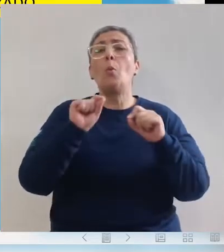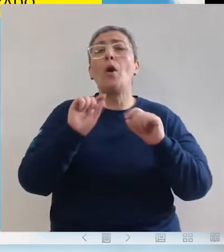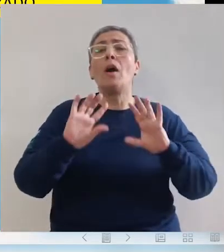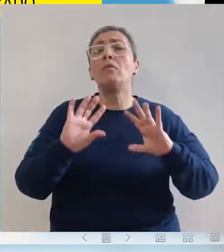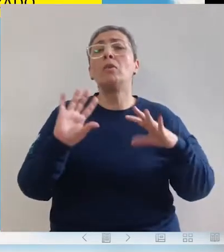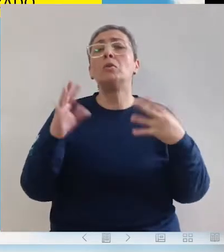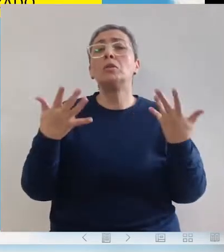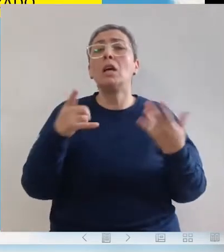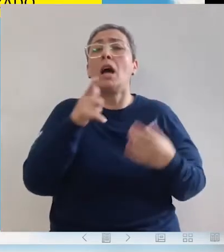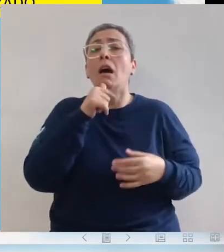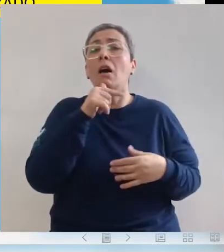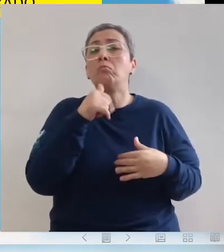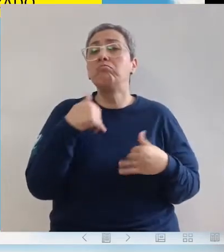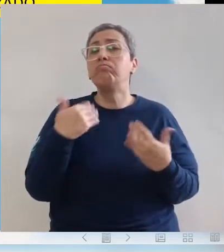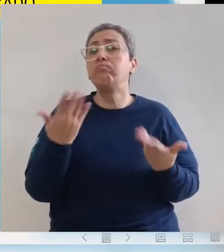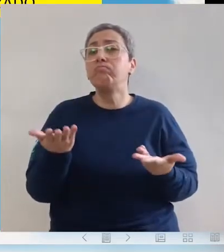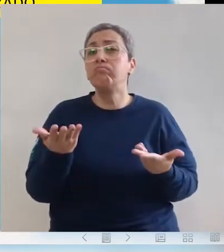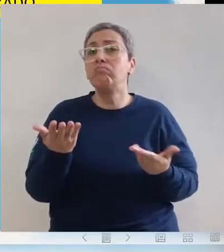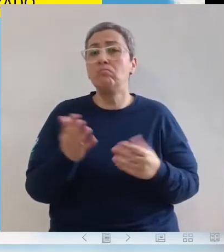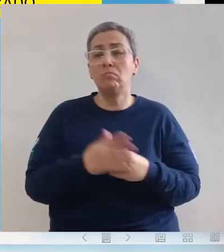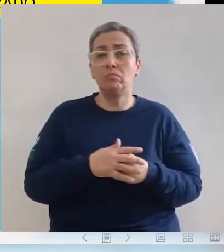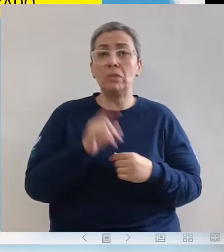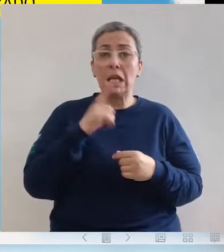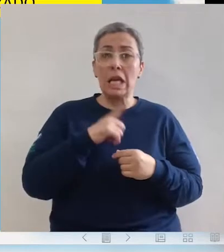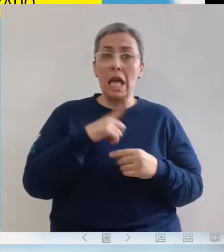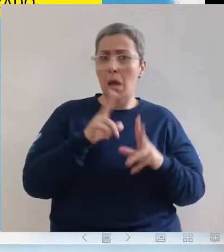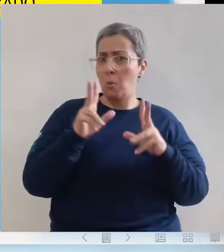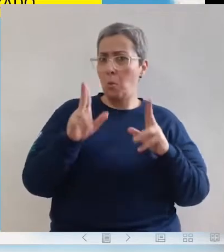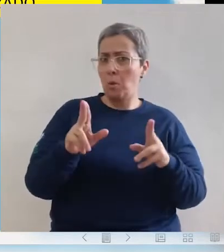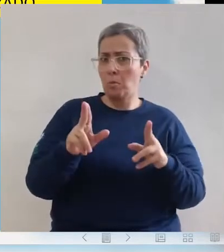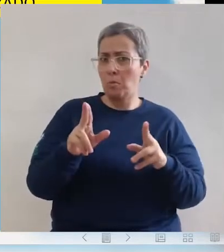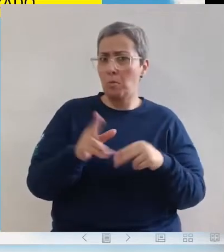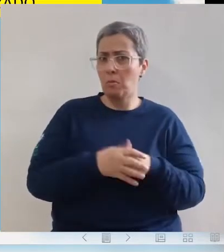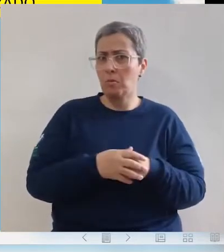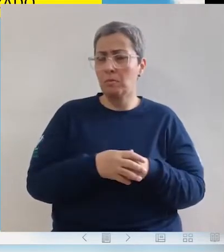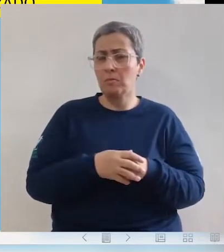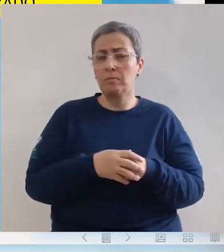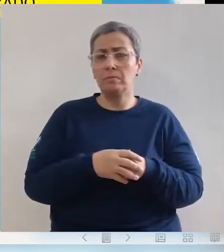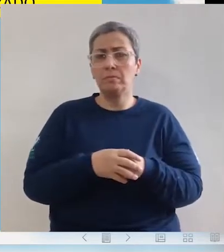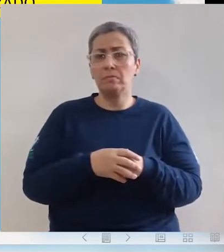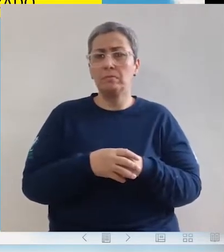O que vai acontecer com essa água? É a mesma coisa?